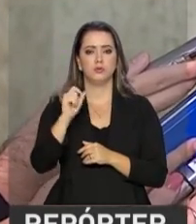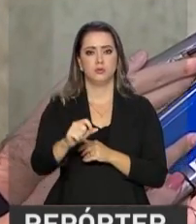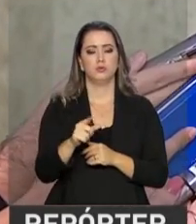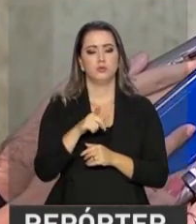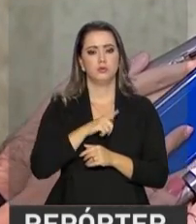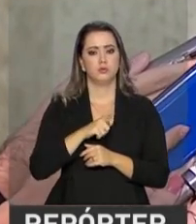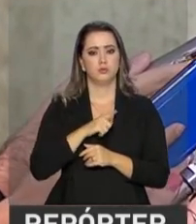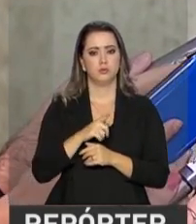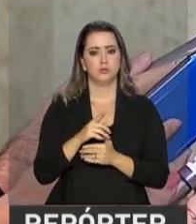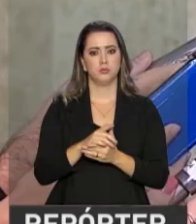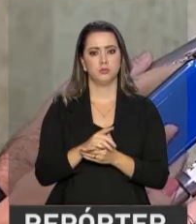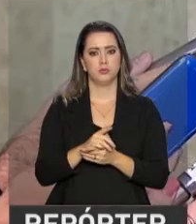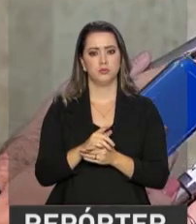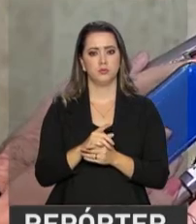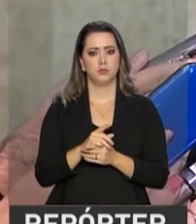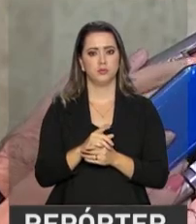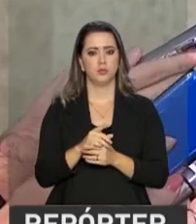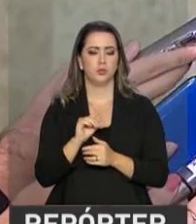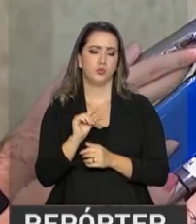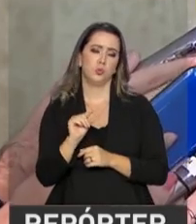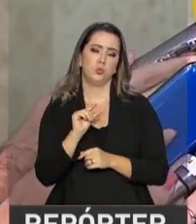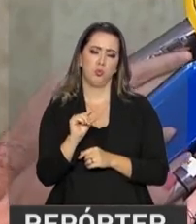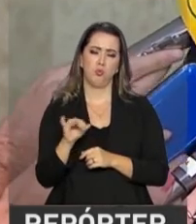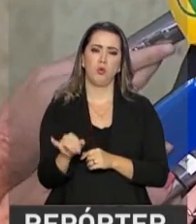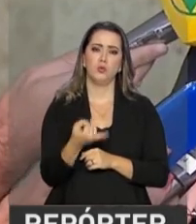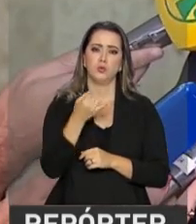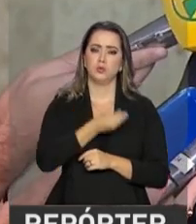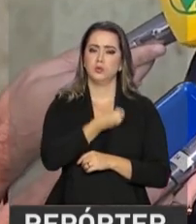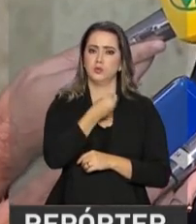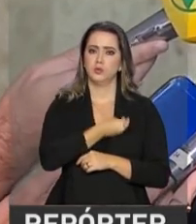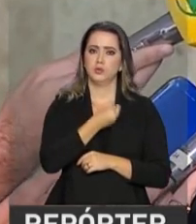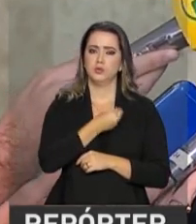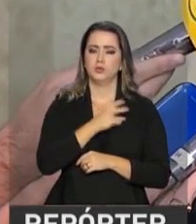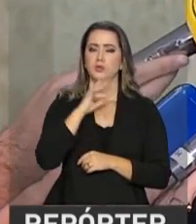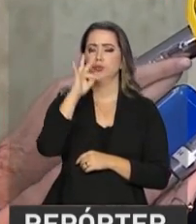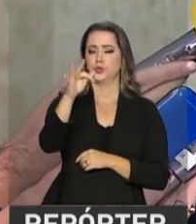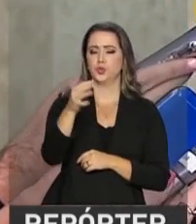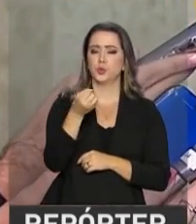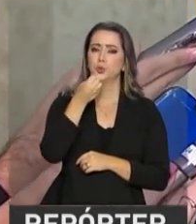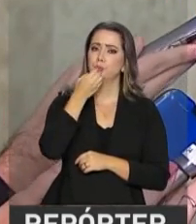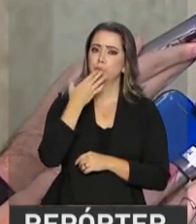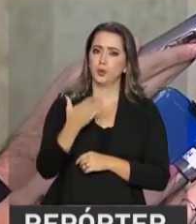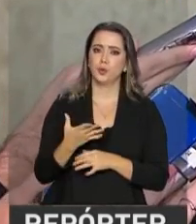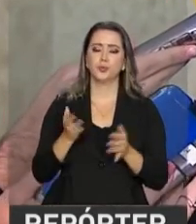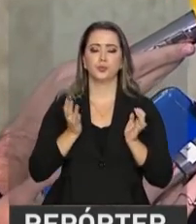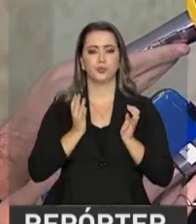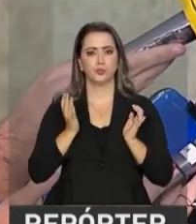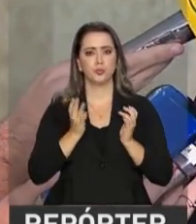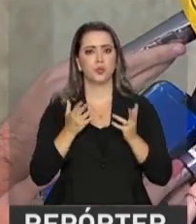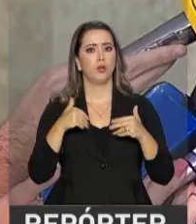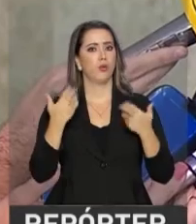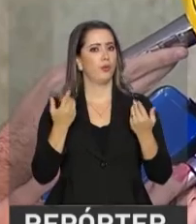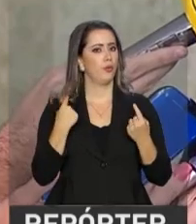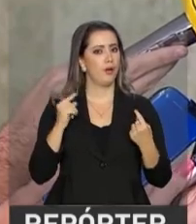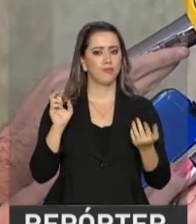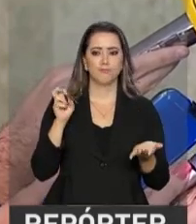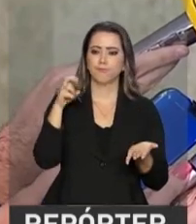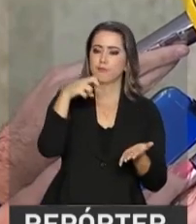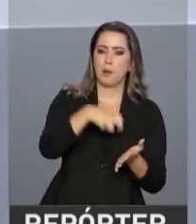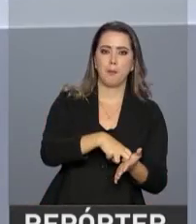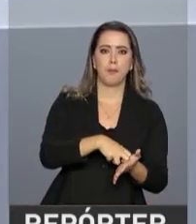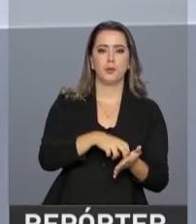tem poucas chances de viver um futuro de prosperidade e quase que está condenado o futuro de